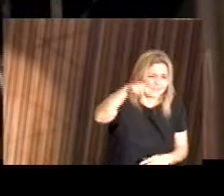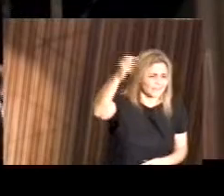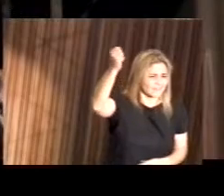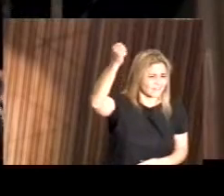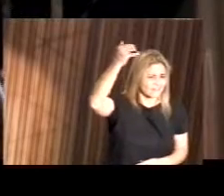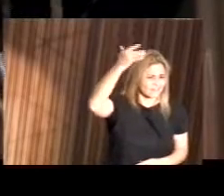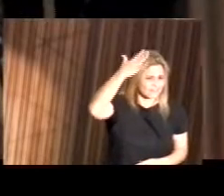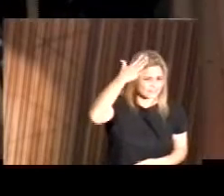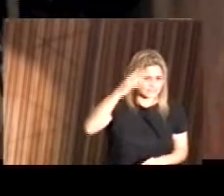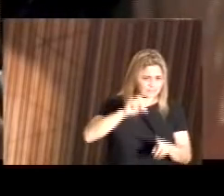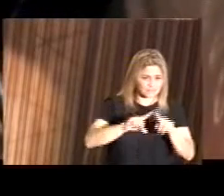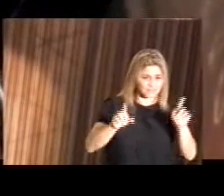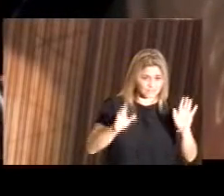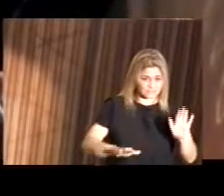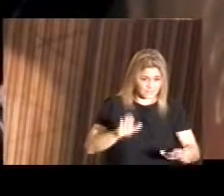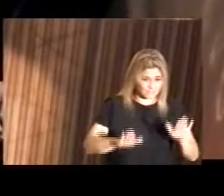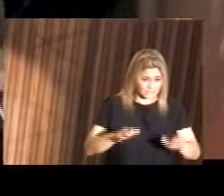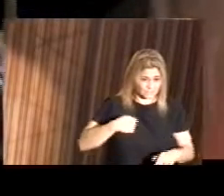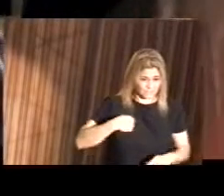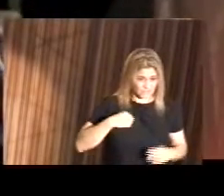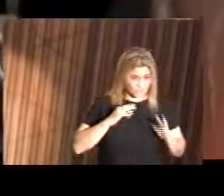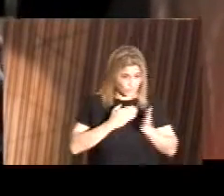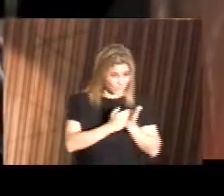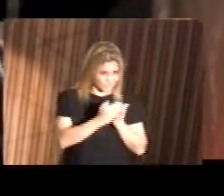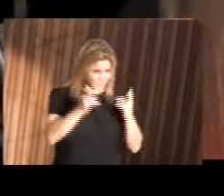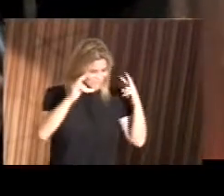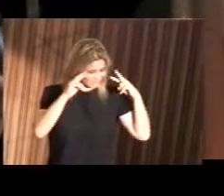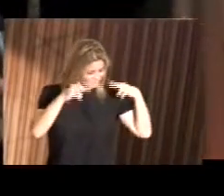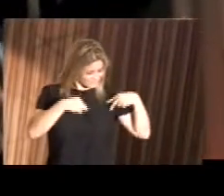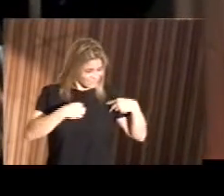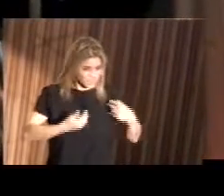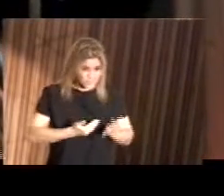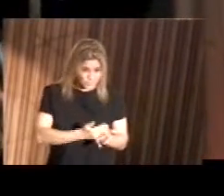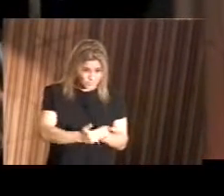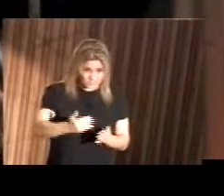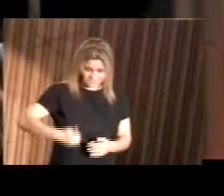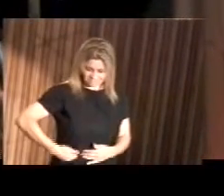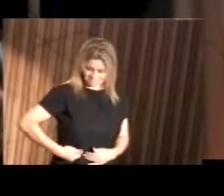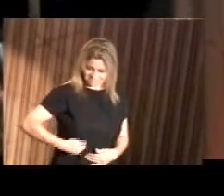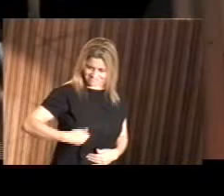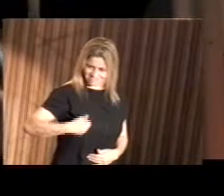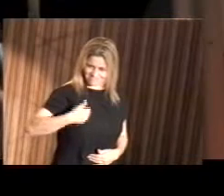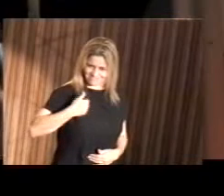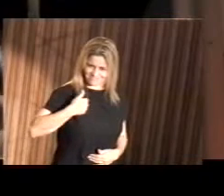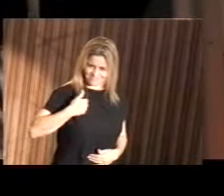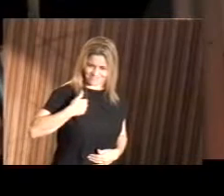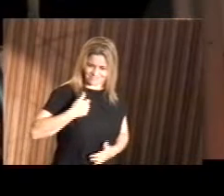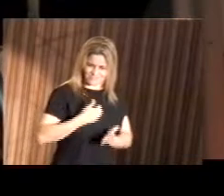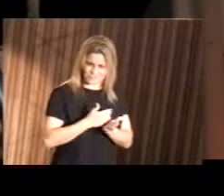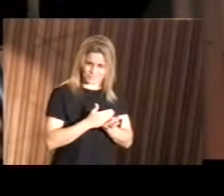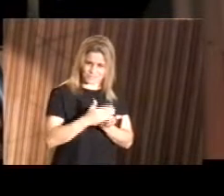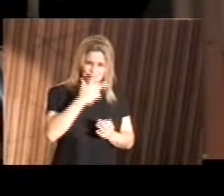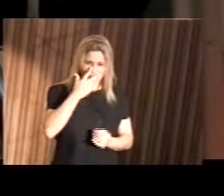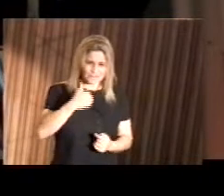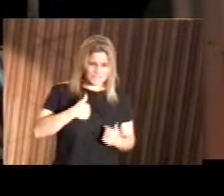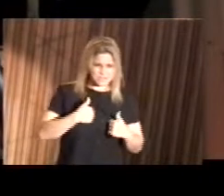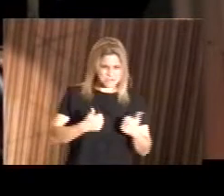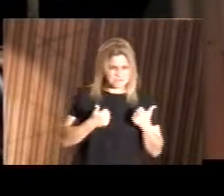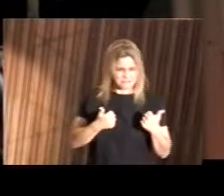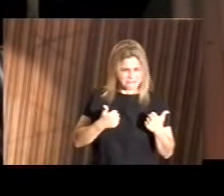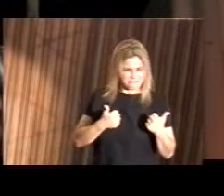começo a olhar para a minha vida e me orgulhar de mim mesmo, eu vou criando dentro de mim um buraco que me separa